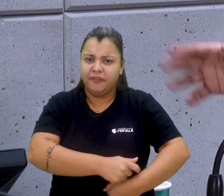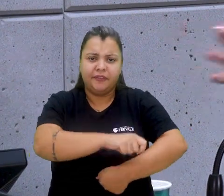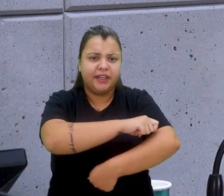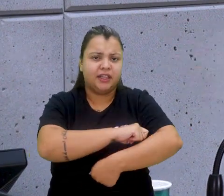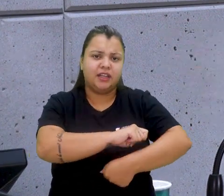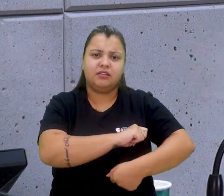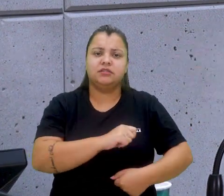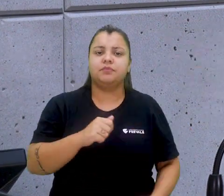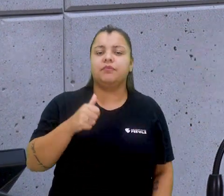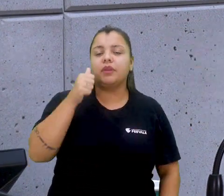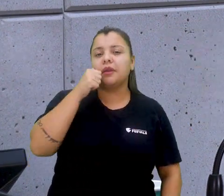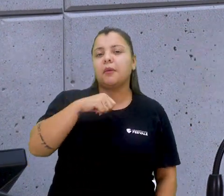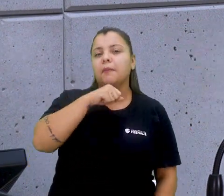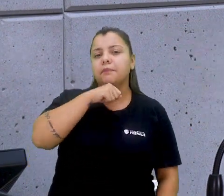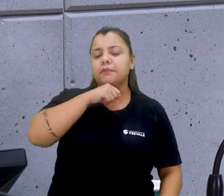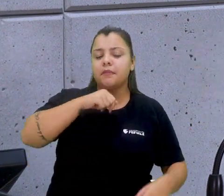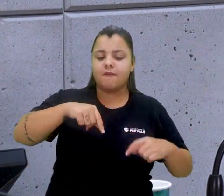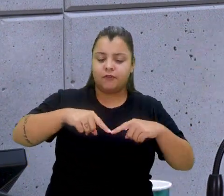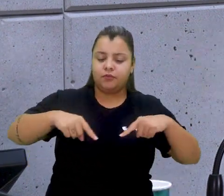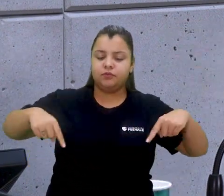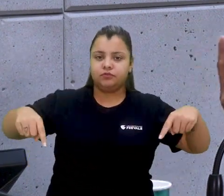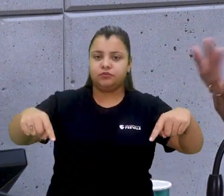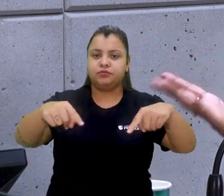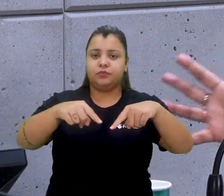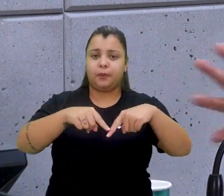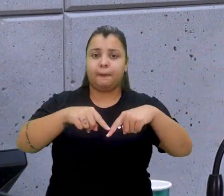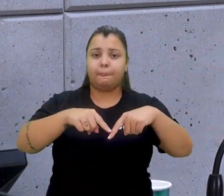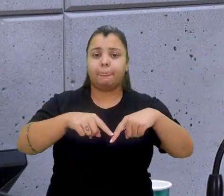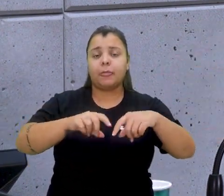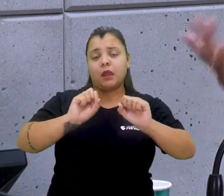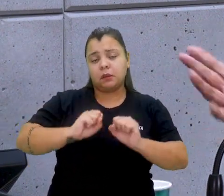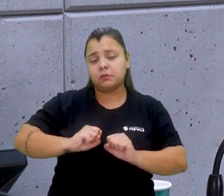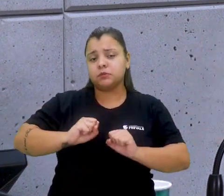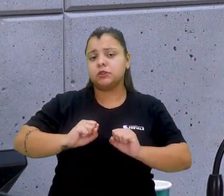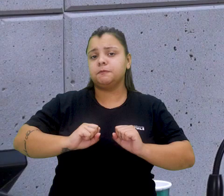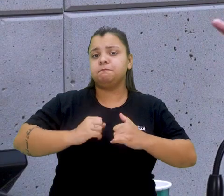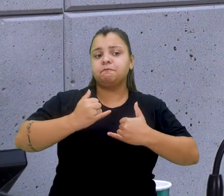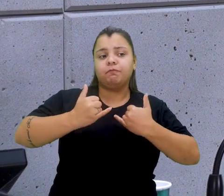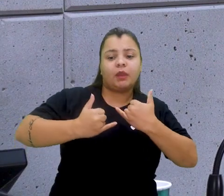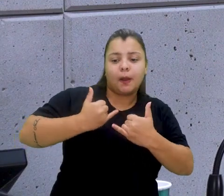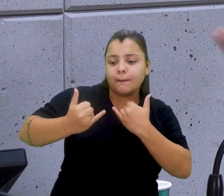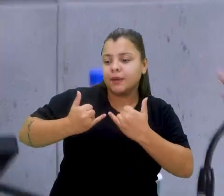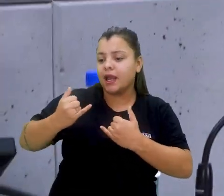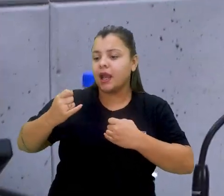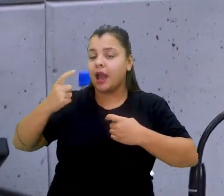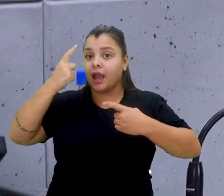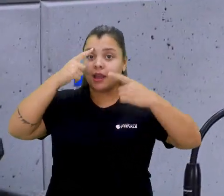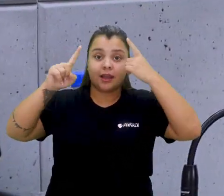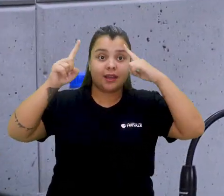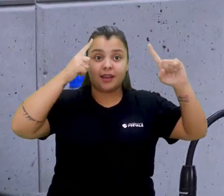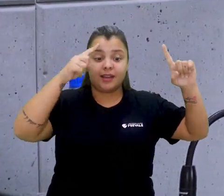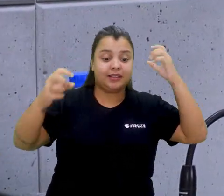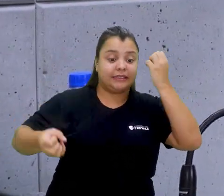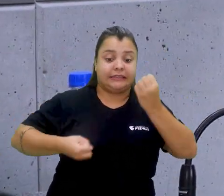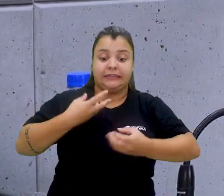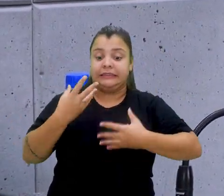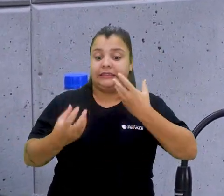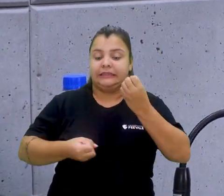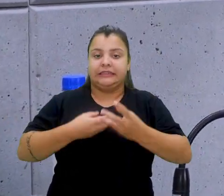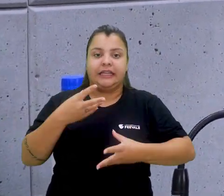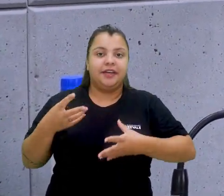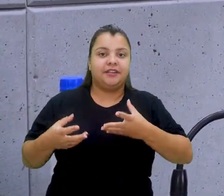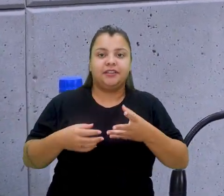Pátio então a gente ã ela deixava minha criatividade fluir porque eu era uma criança muito